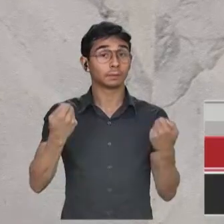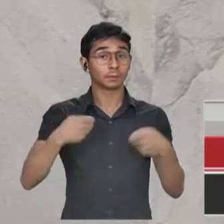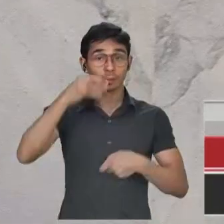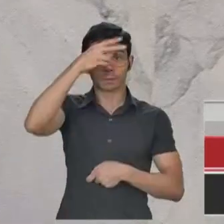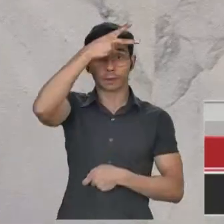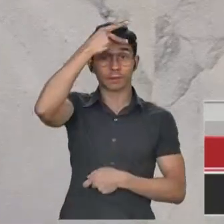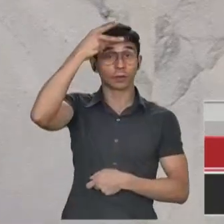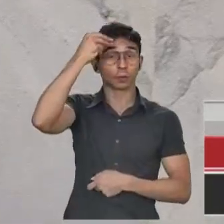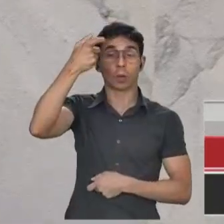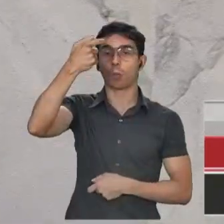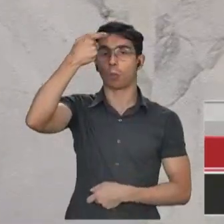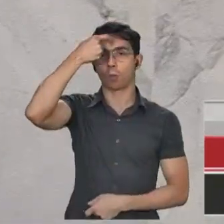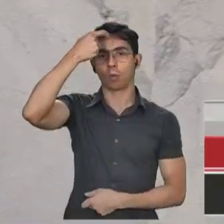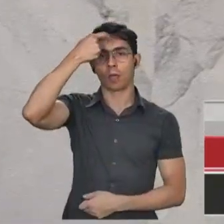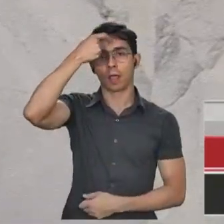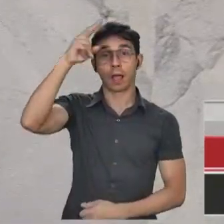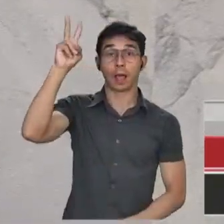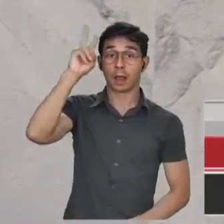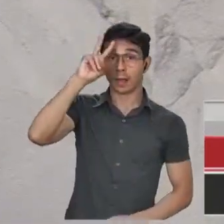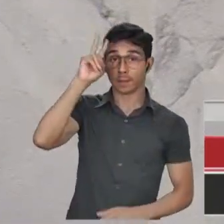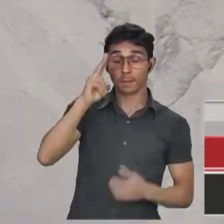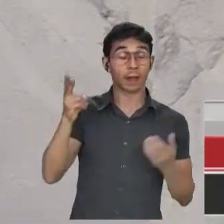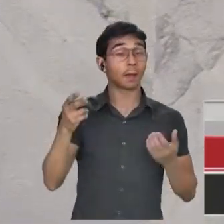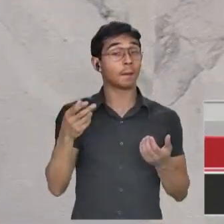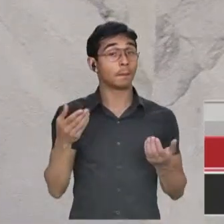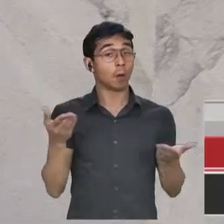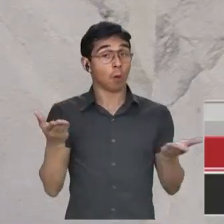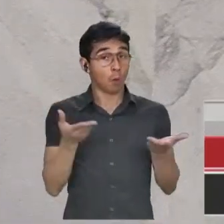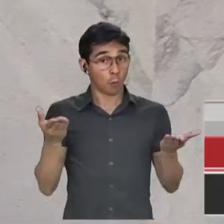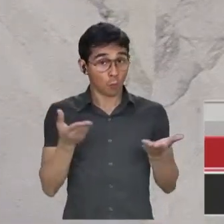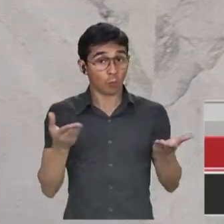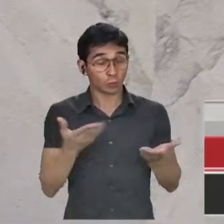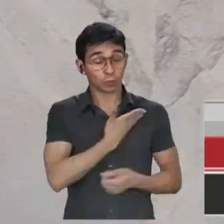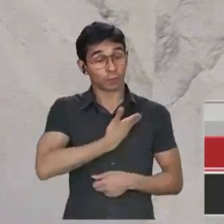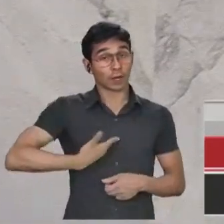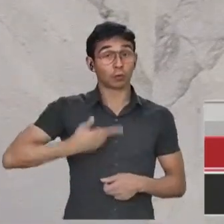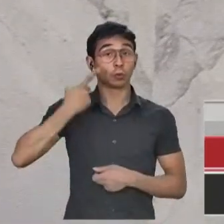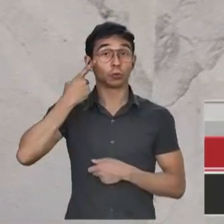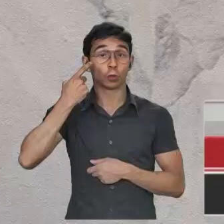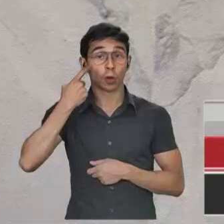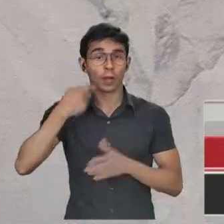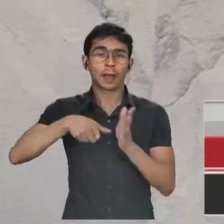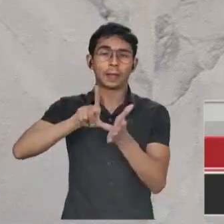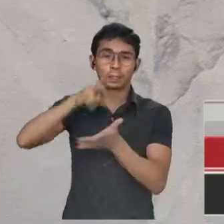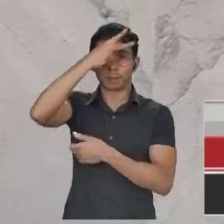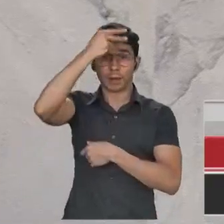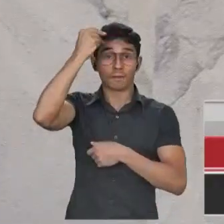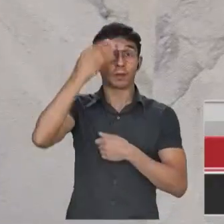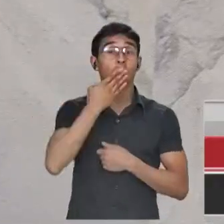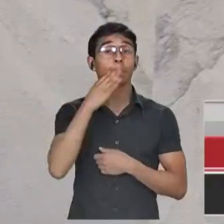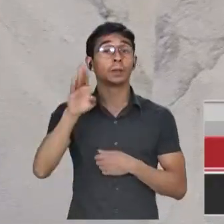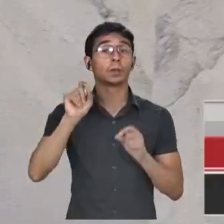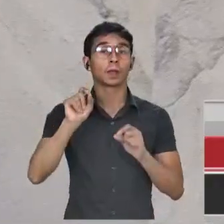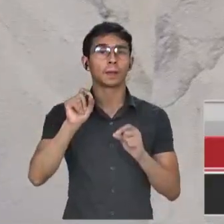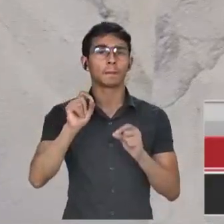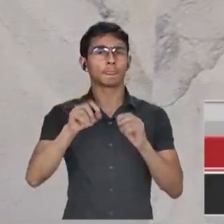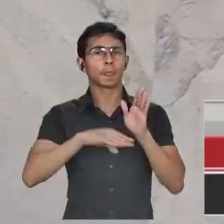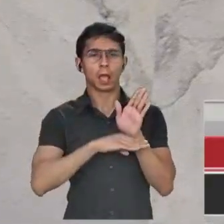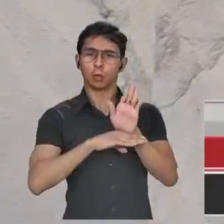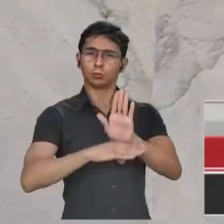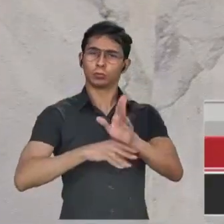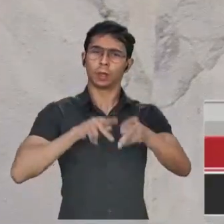de campanha do governador joão dória quando foi prefeito é que ele iria trabalhar pela população e lhe